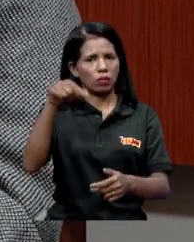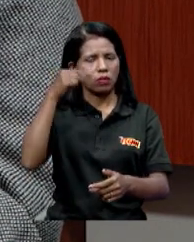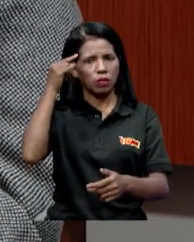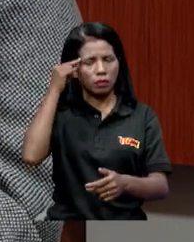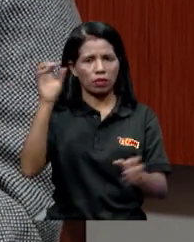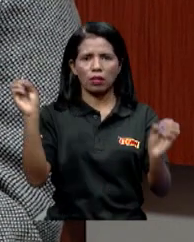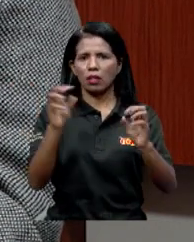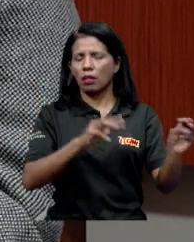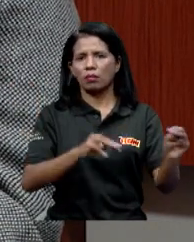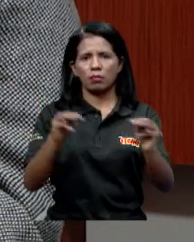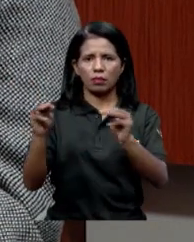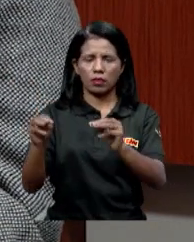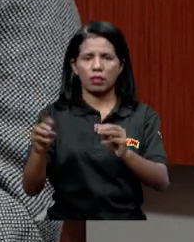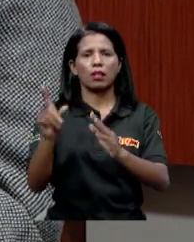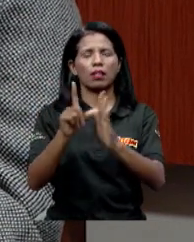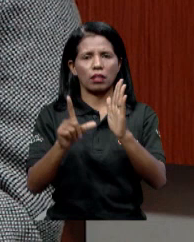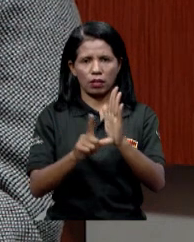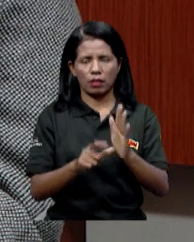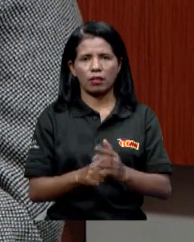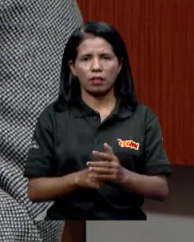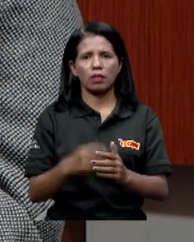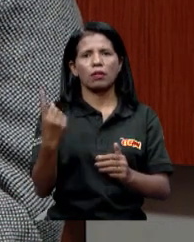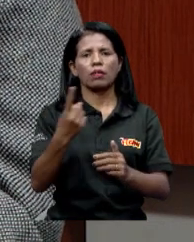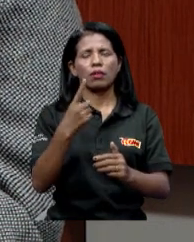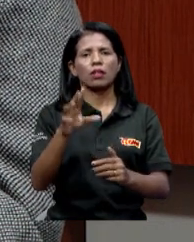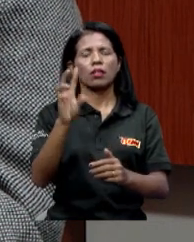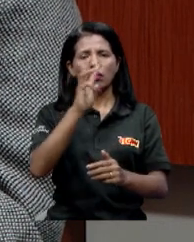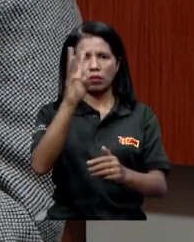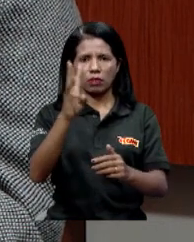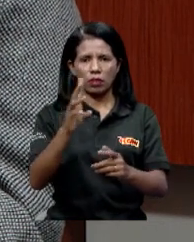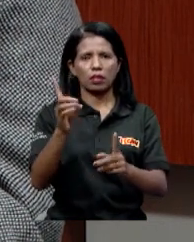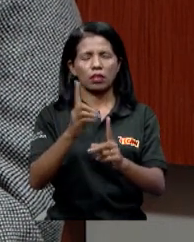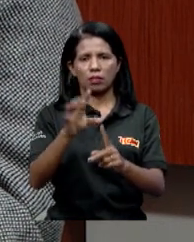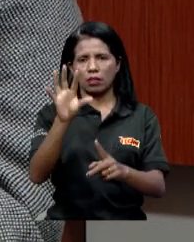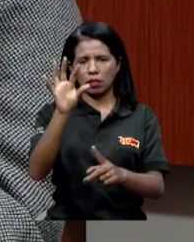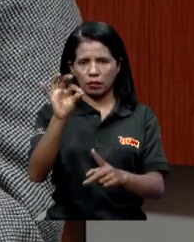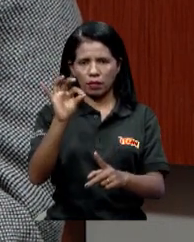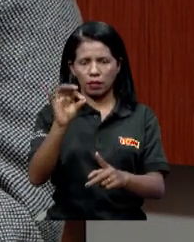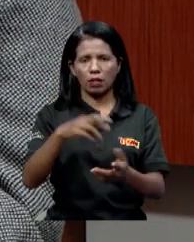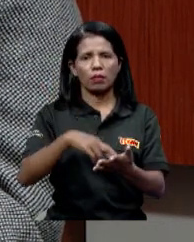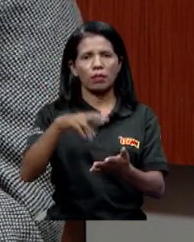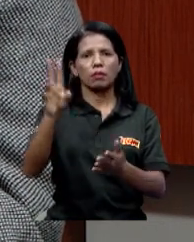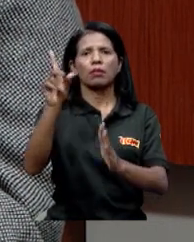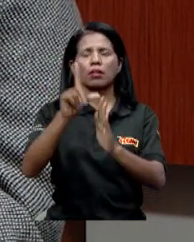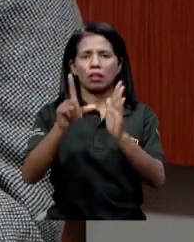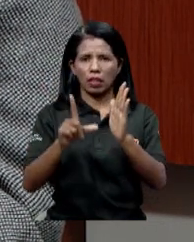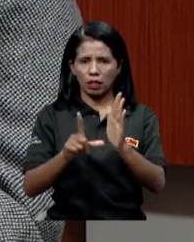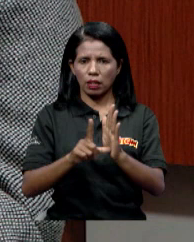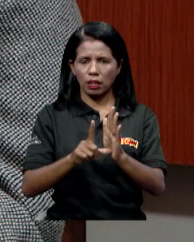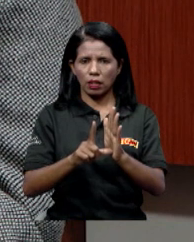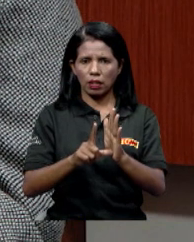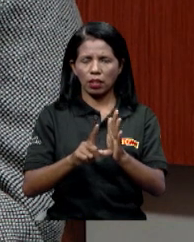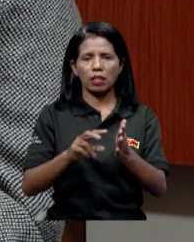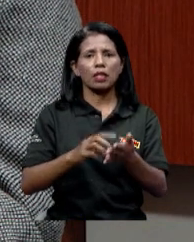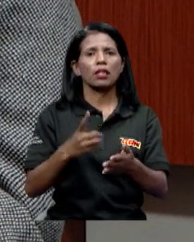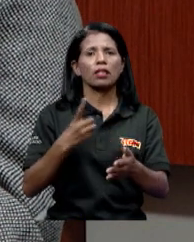muda legislação. O so iha de quarta-feira agora dia 9 aprova decreto lei a decreto do governo